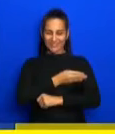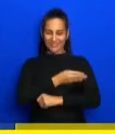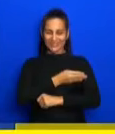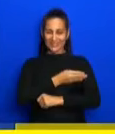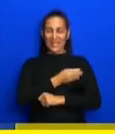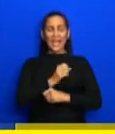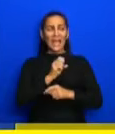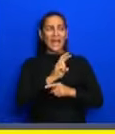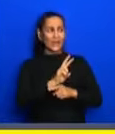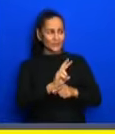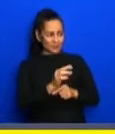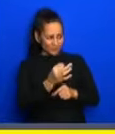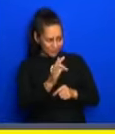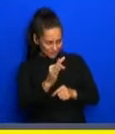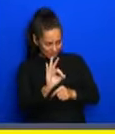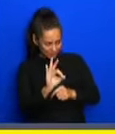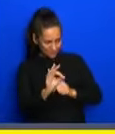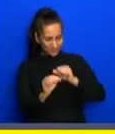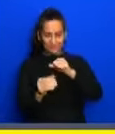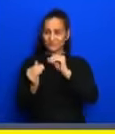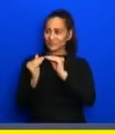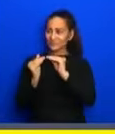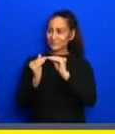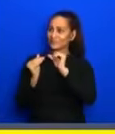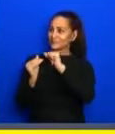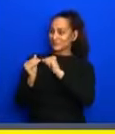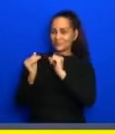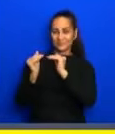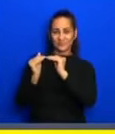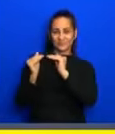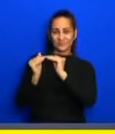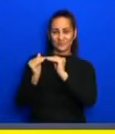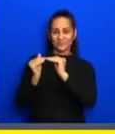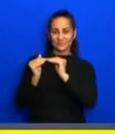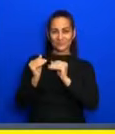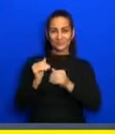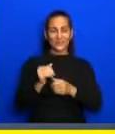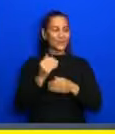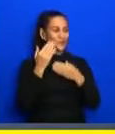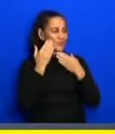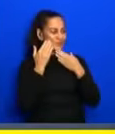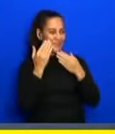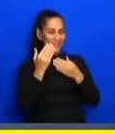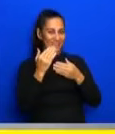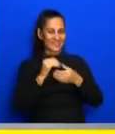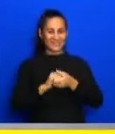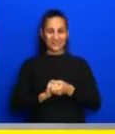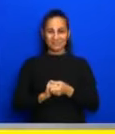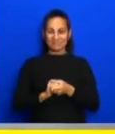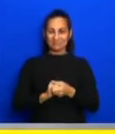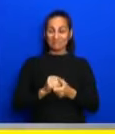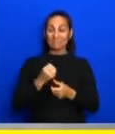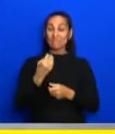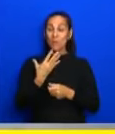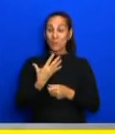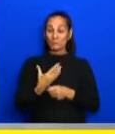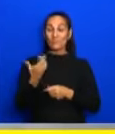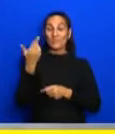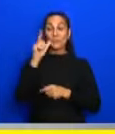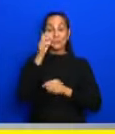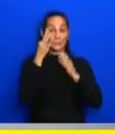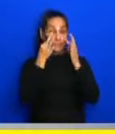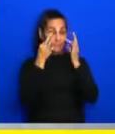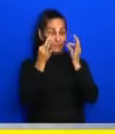coração. Auditoras, confirmam? Sim, confirmo. Sim, confirmo. Obrigado. Bem, após a